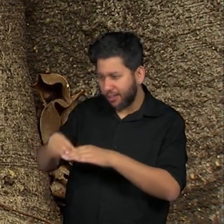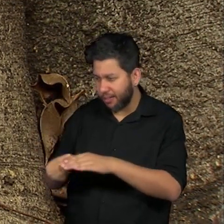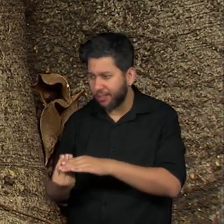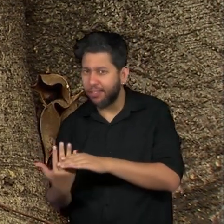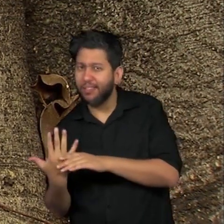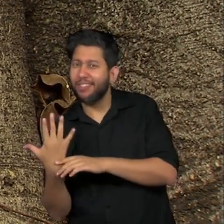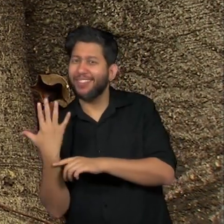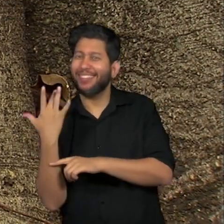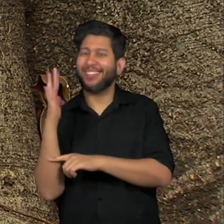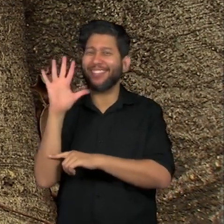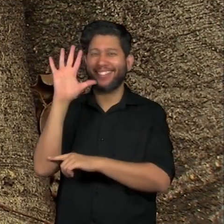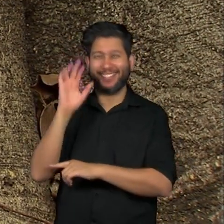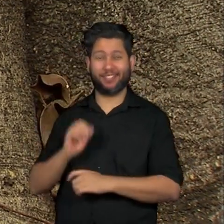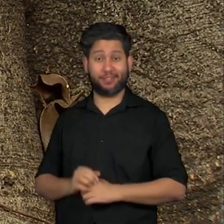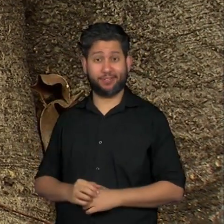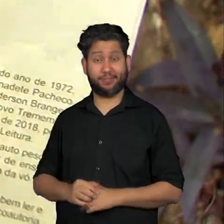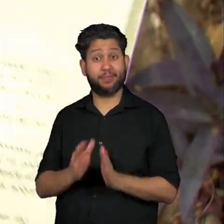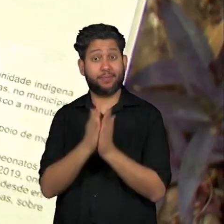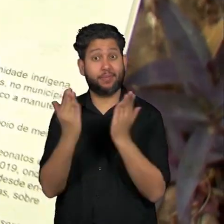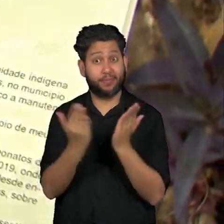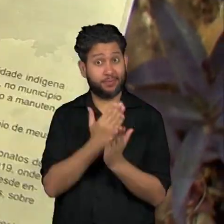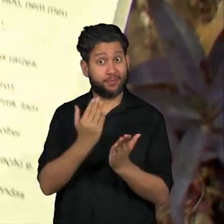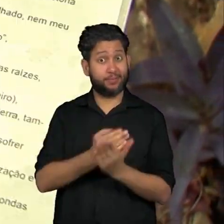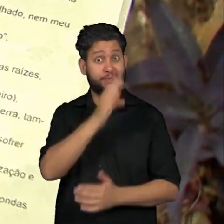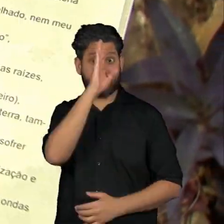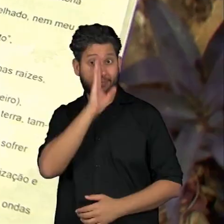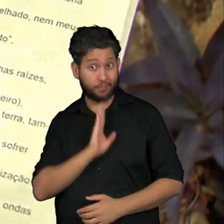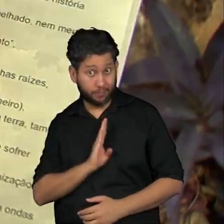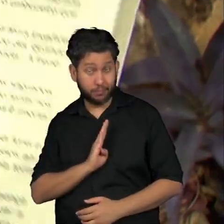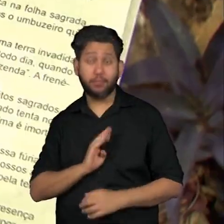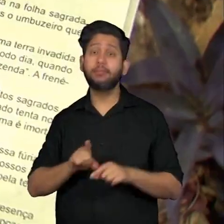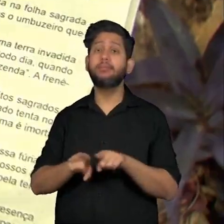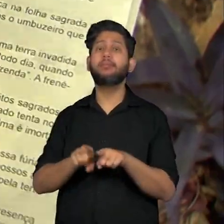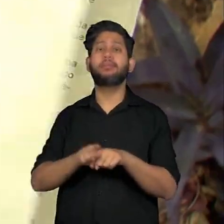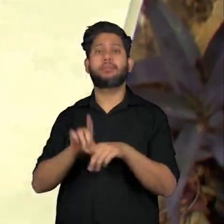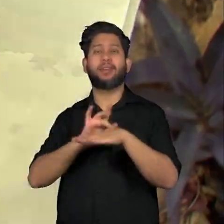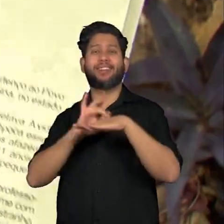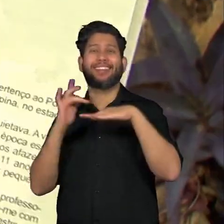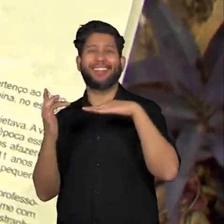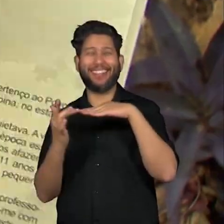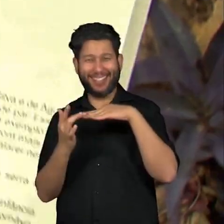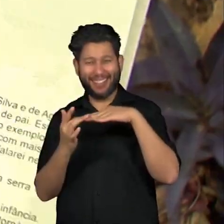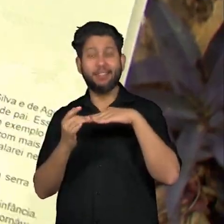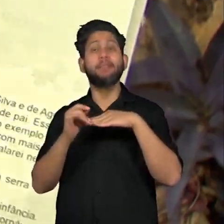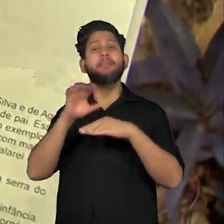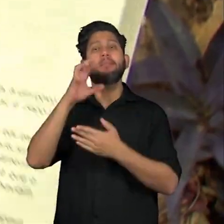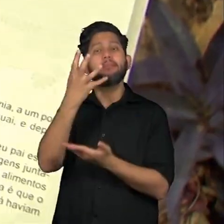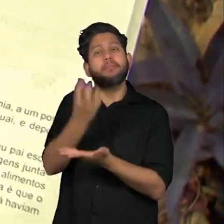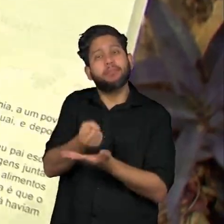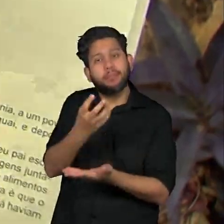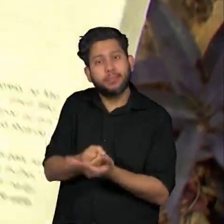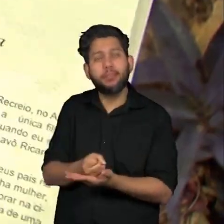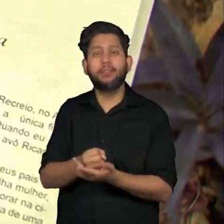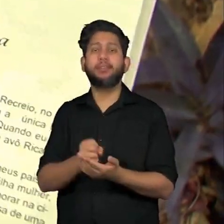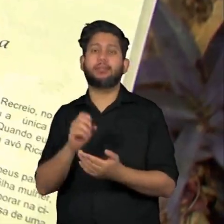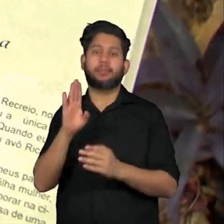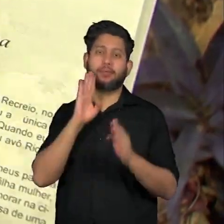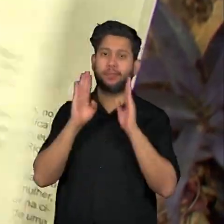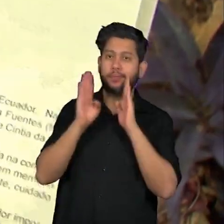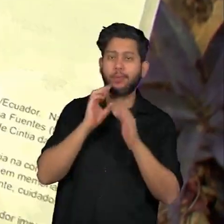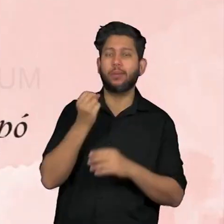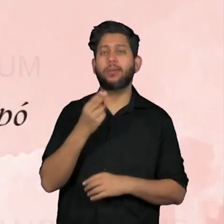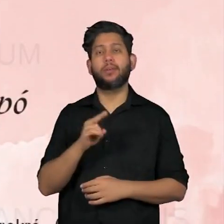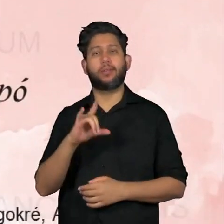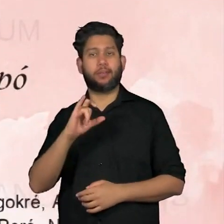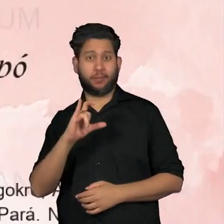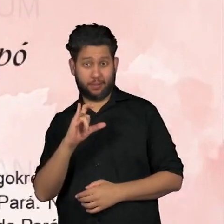O livro é distribuído gratuitamente ou pode ser baixado na bio do Instagram ou Facebook do Mulherio das Letras Indígenas.